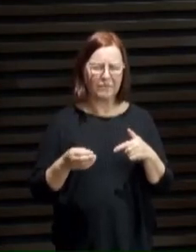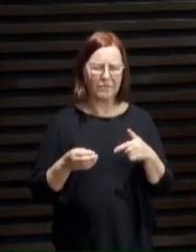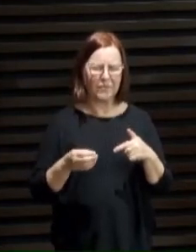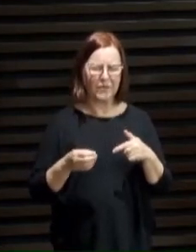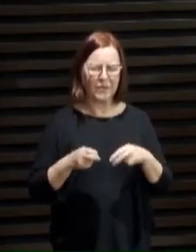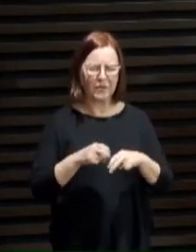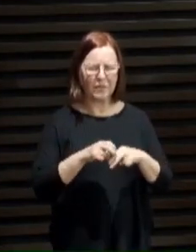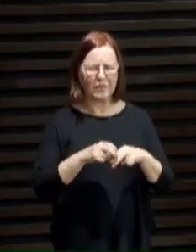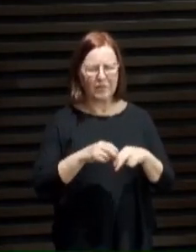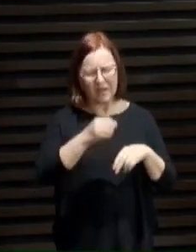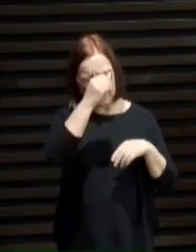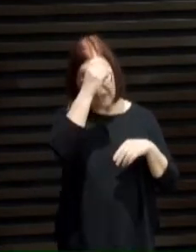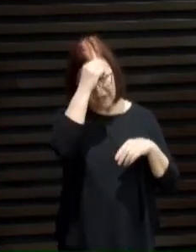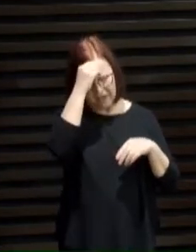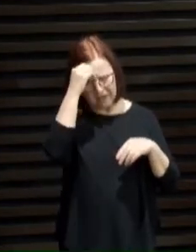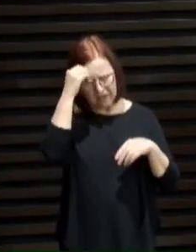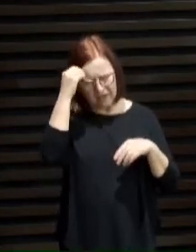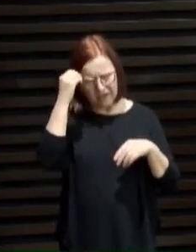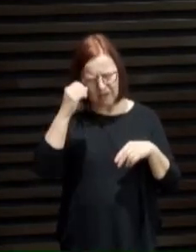dos homens,